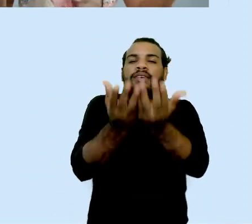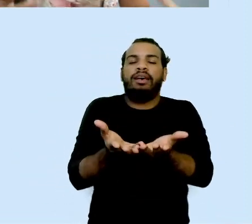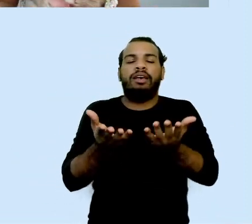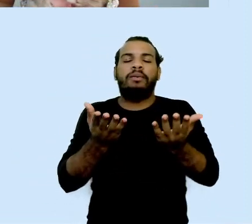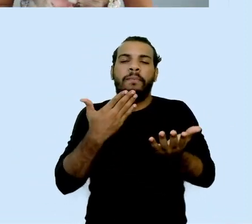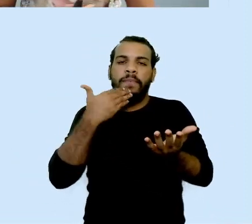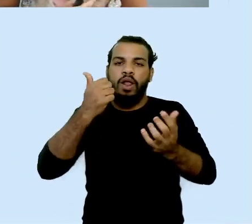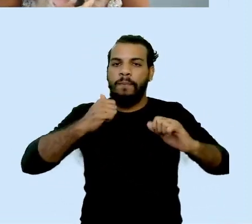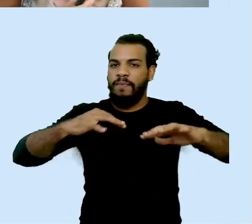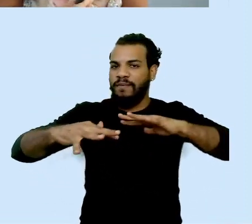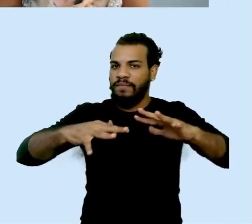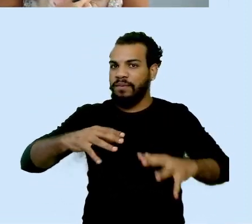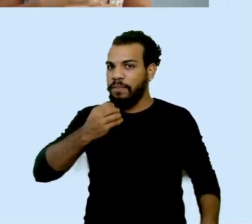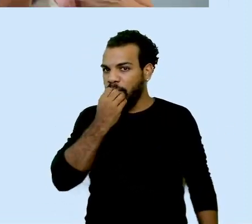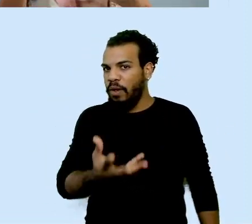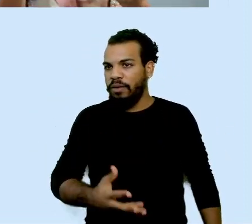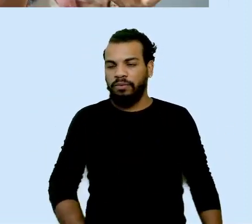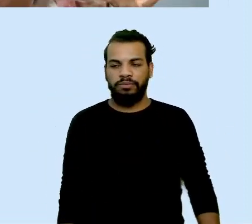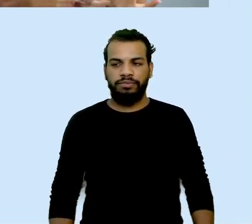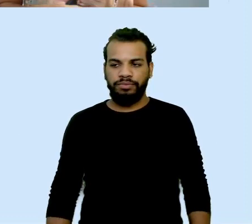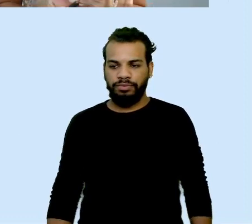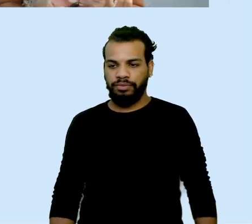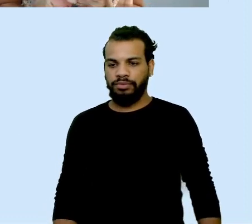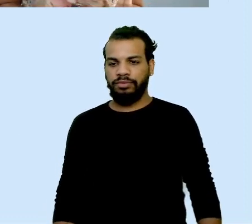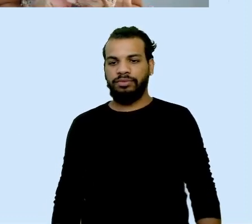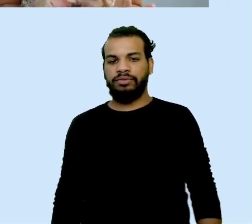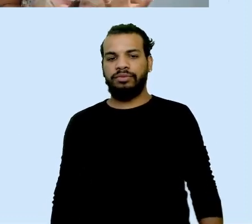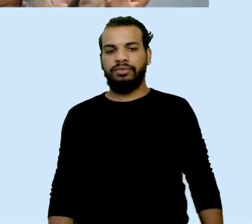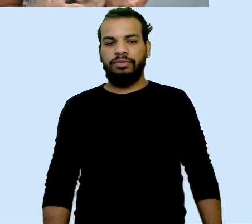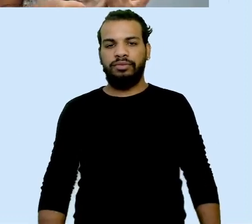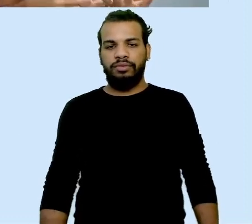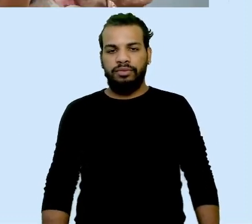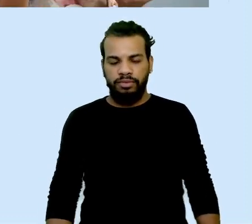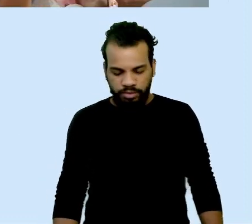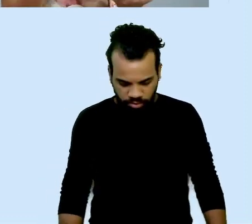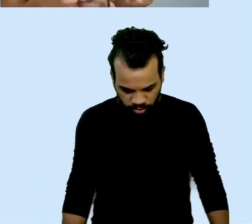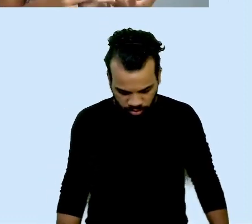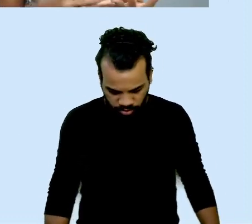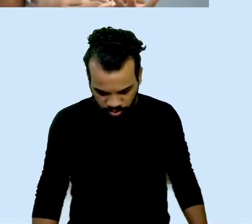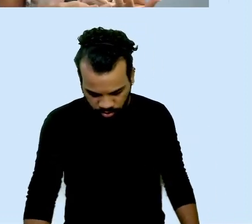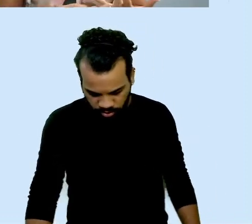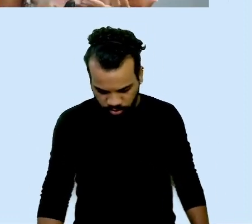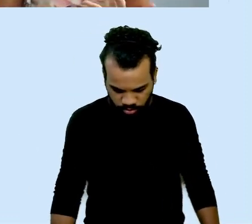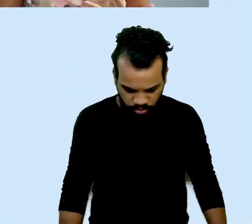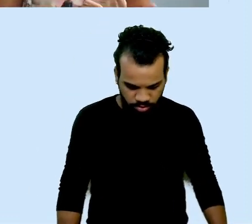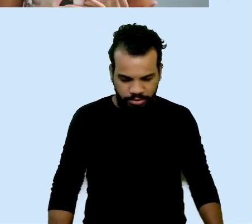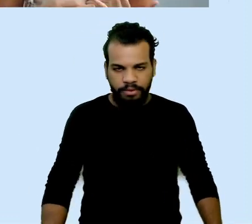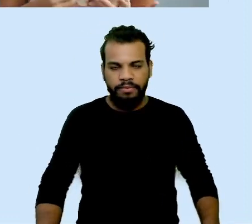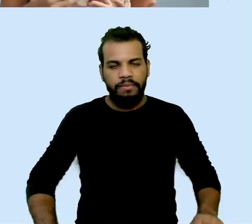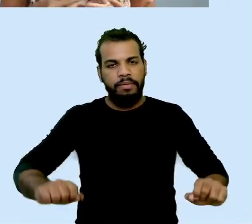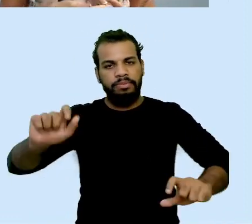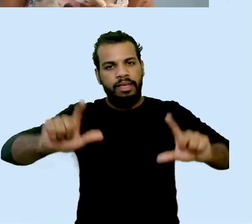para o movimento que a gente está fazendo. Então o cinema usa muitos efeitos sonoros, a televisão